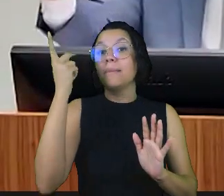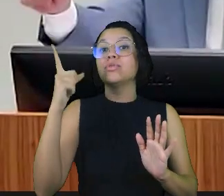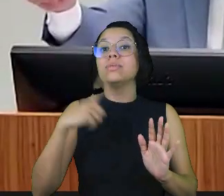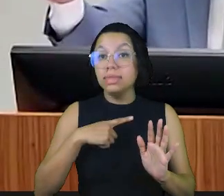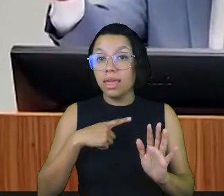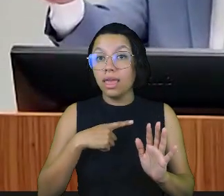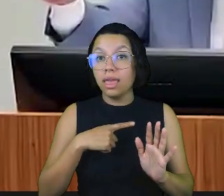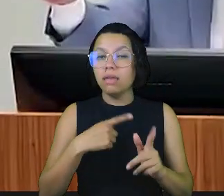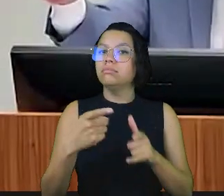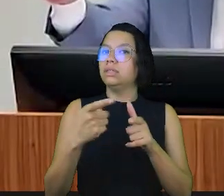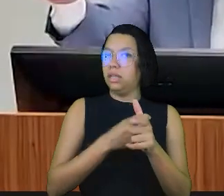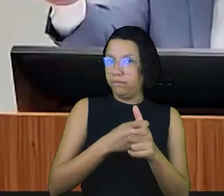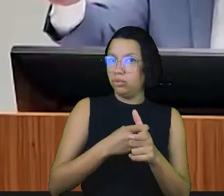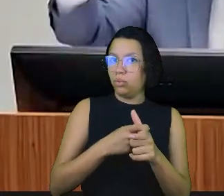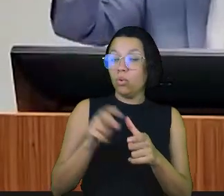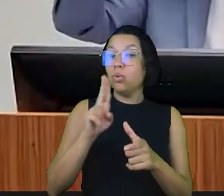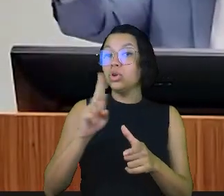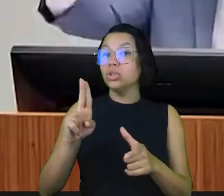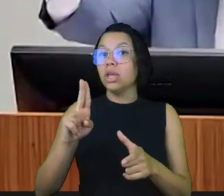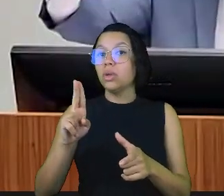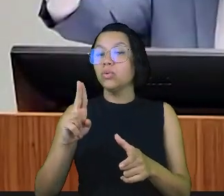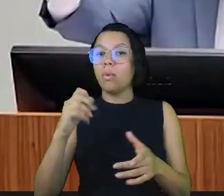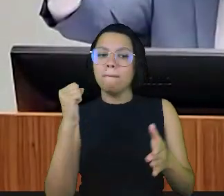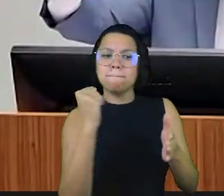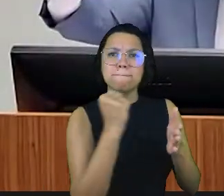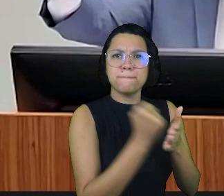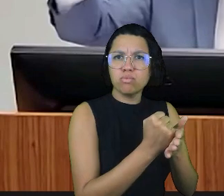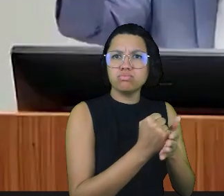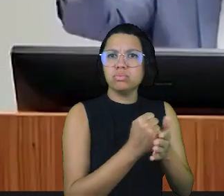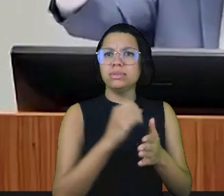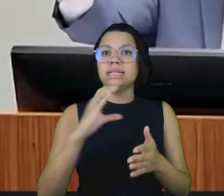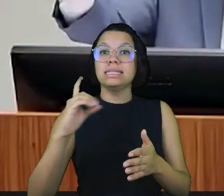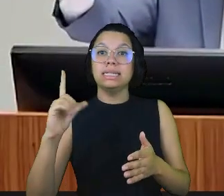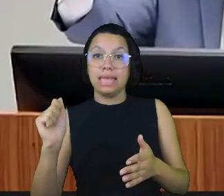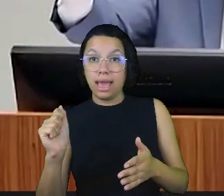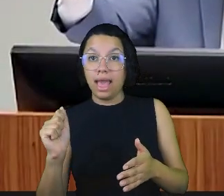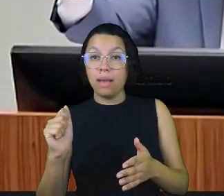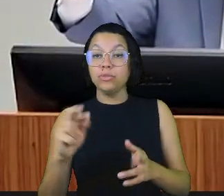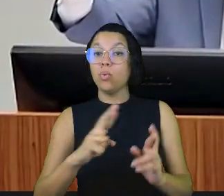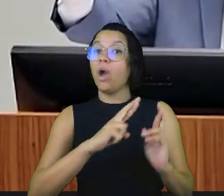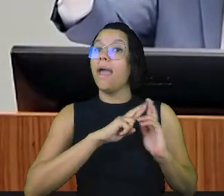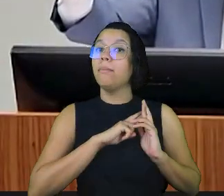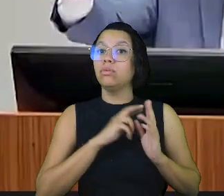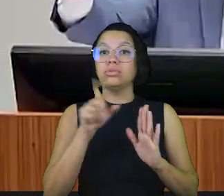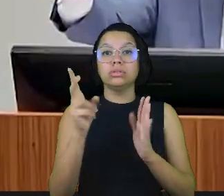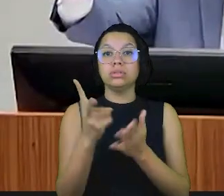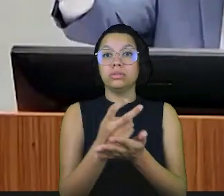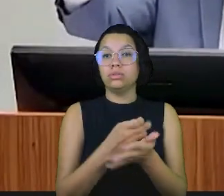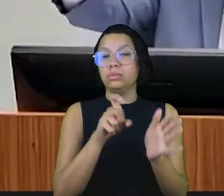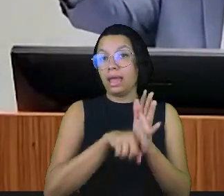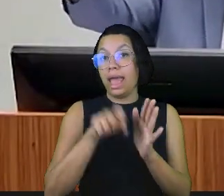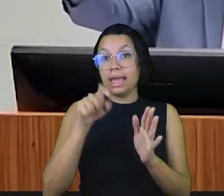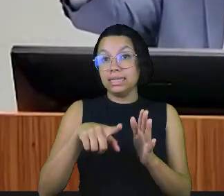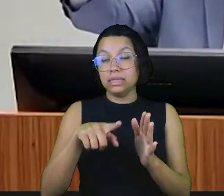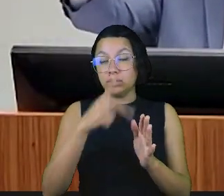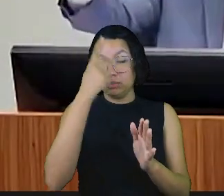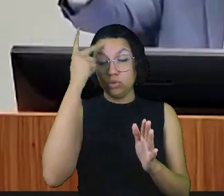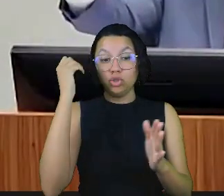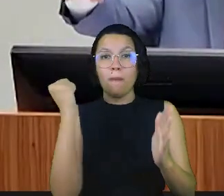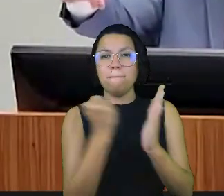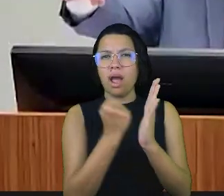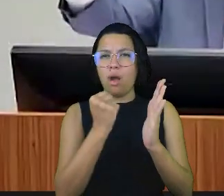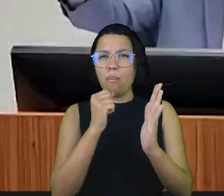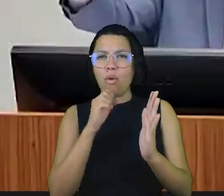passiva, devedor, pessoa que tem o nome gravado na CDA, responsável tributário. Essas são as pessoas cujo patrimônio seria atingido